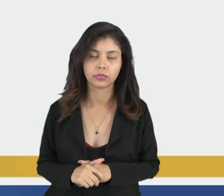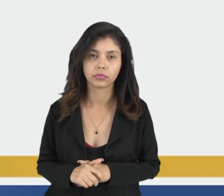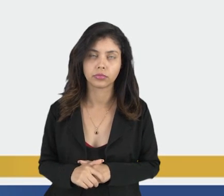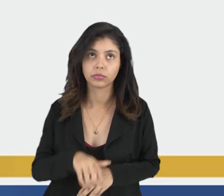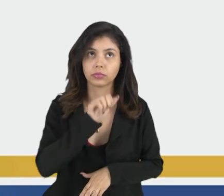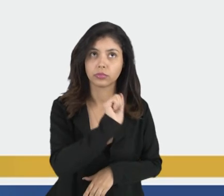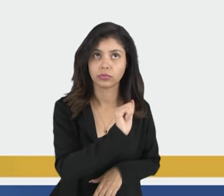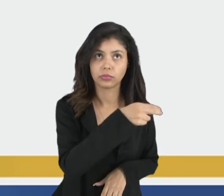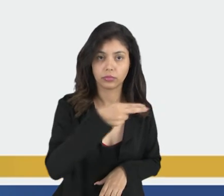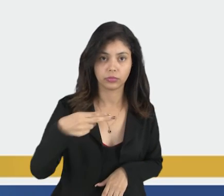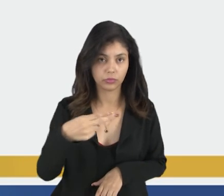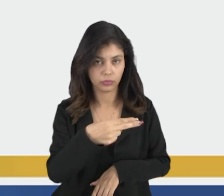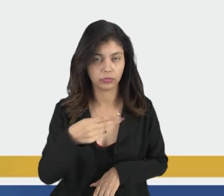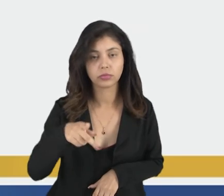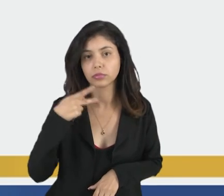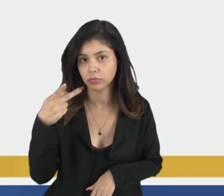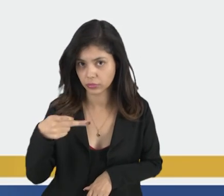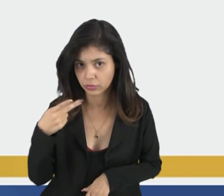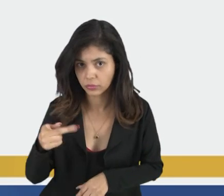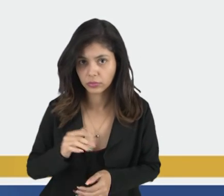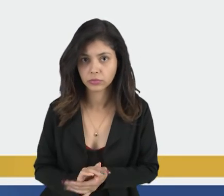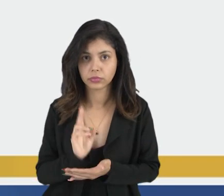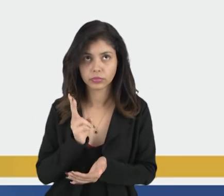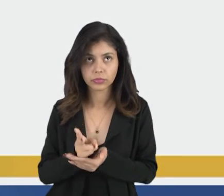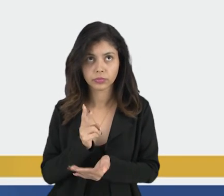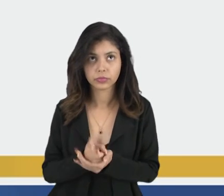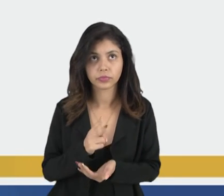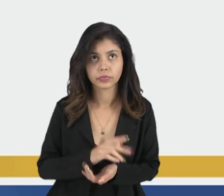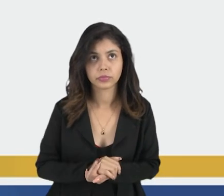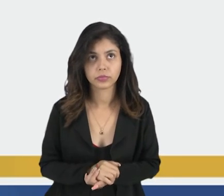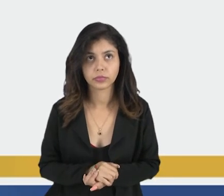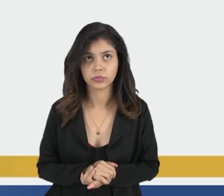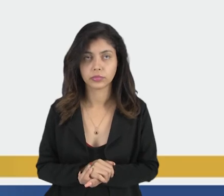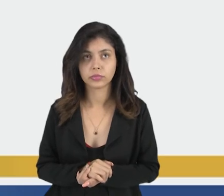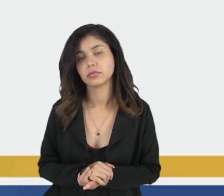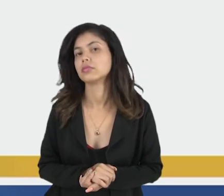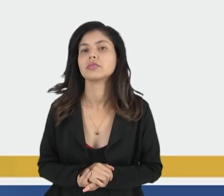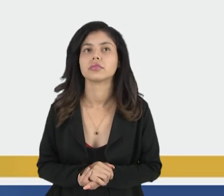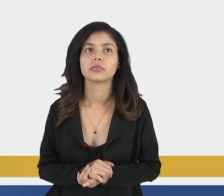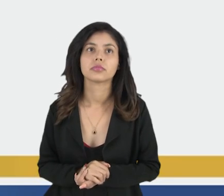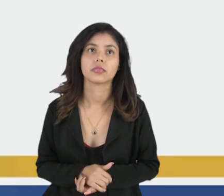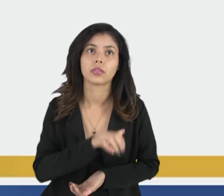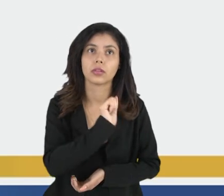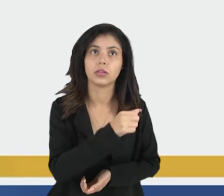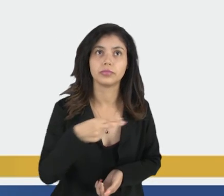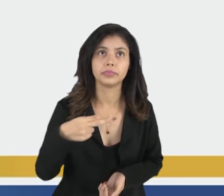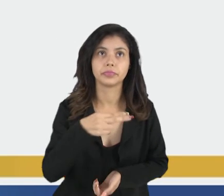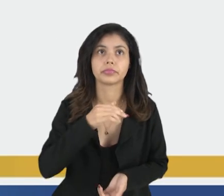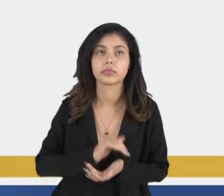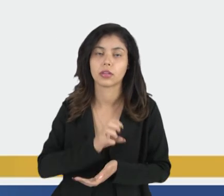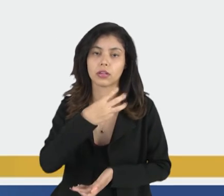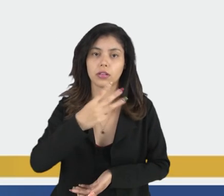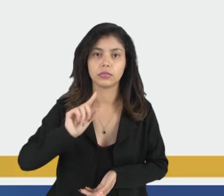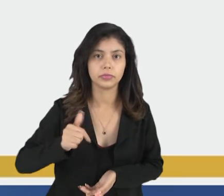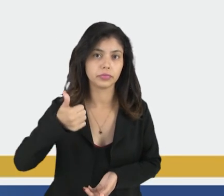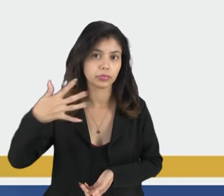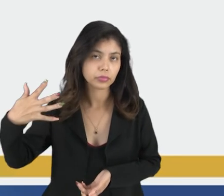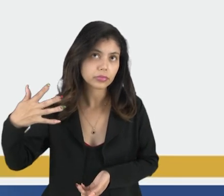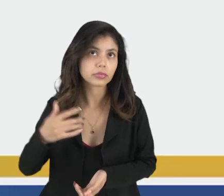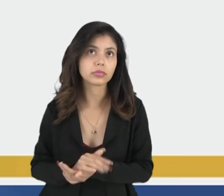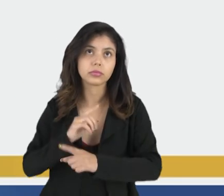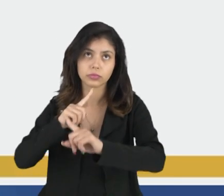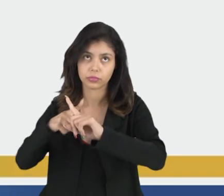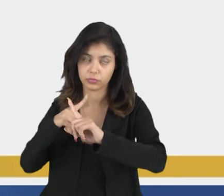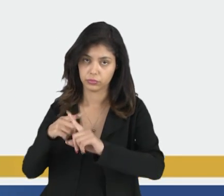é igual, eu vou falar, não toda vez vou repetir a maior, vou colocar só o A, tá? A é igual